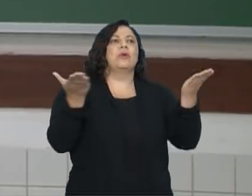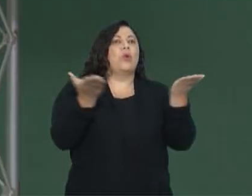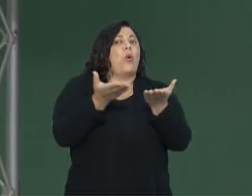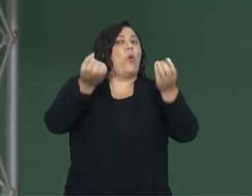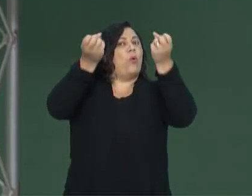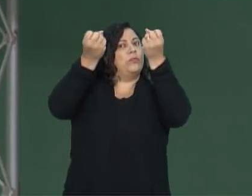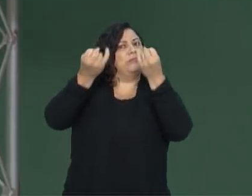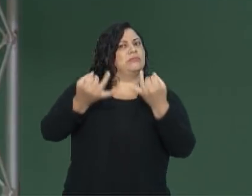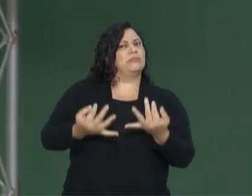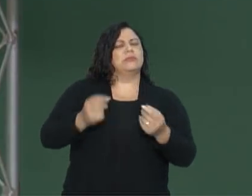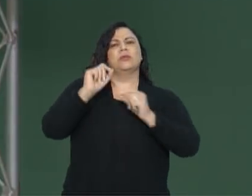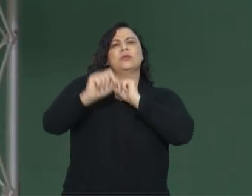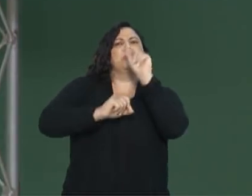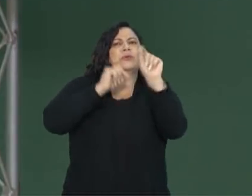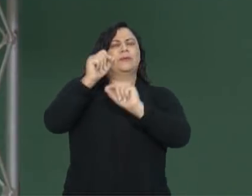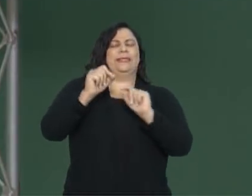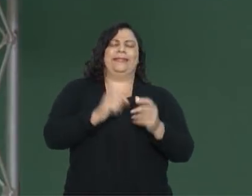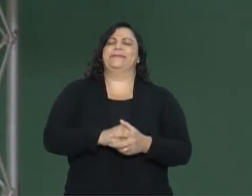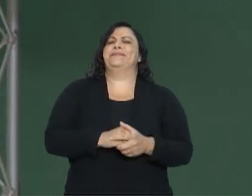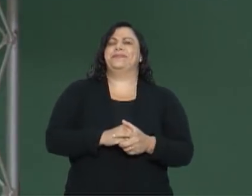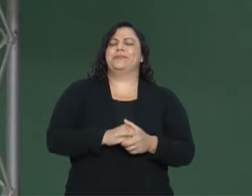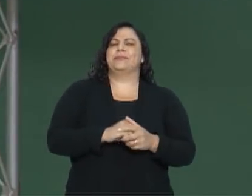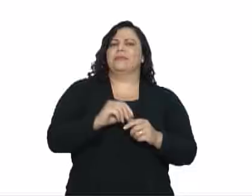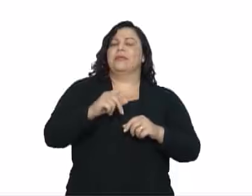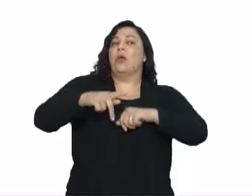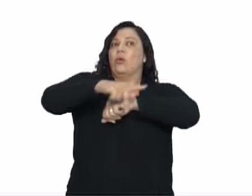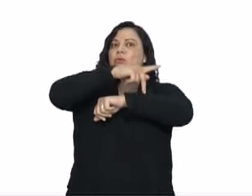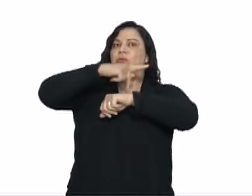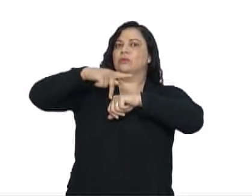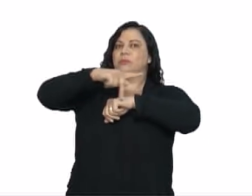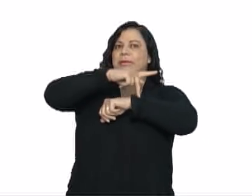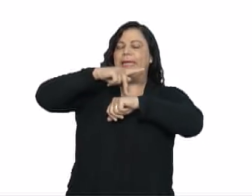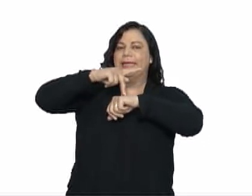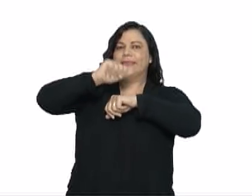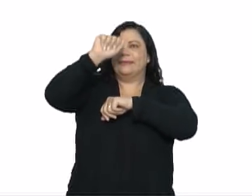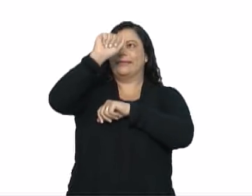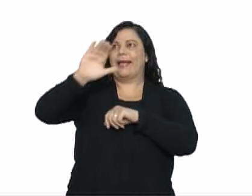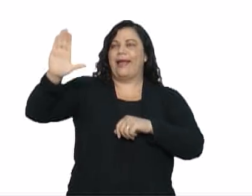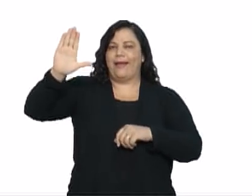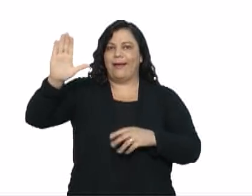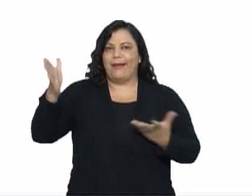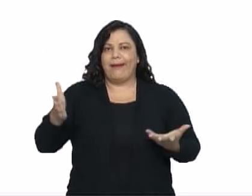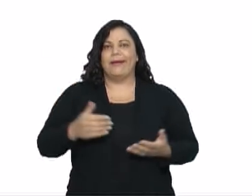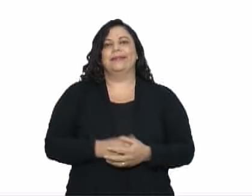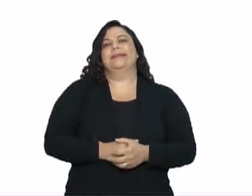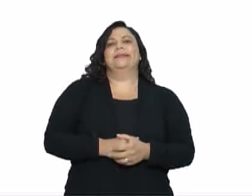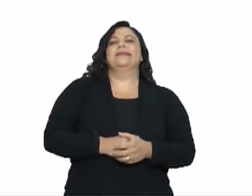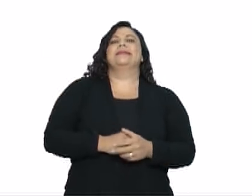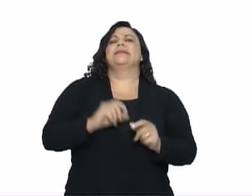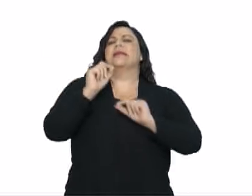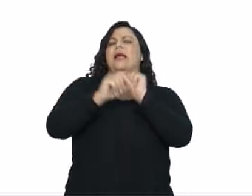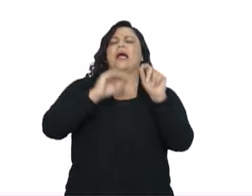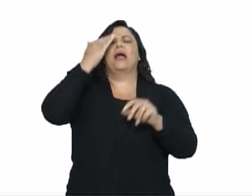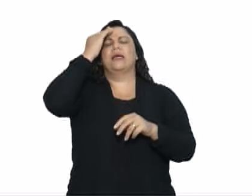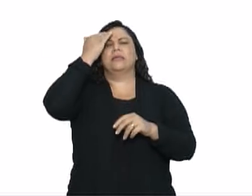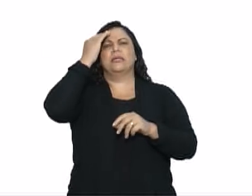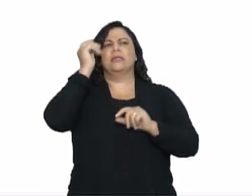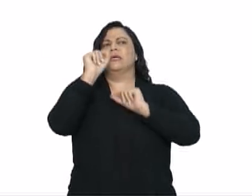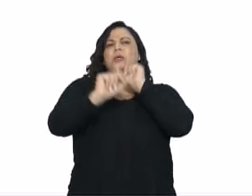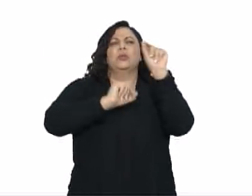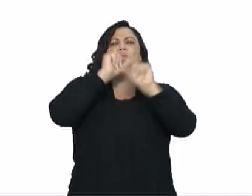os tigres asiáticos. Nosso objetivo, compreender o que são plataformas de